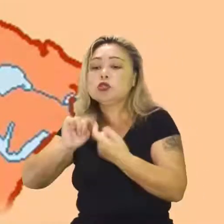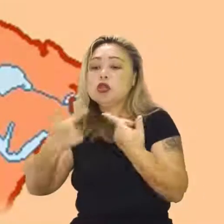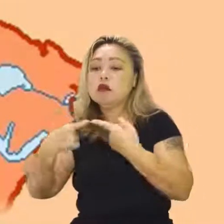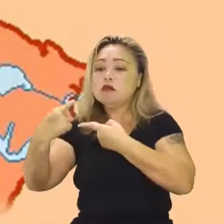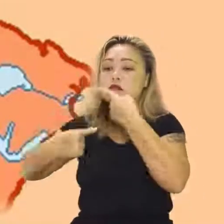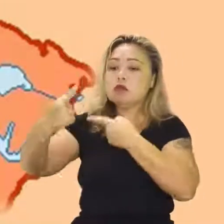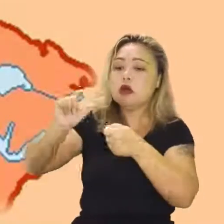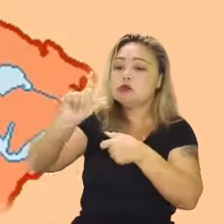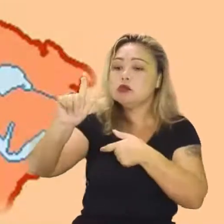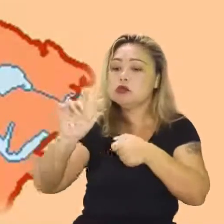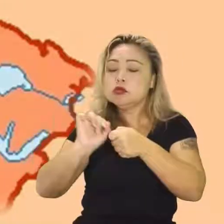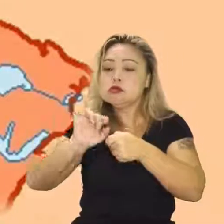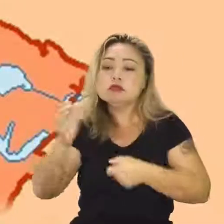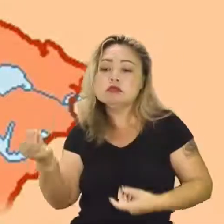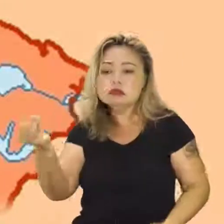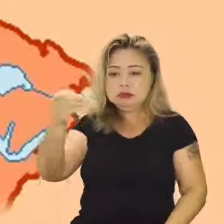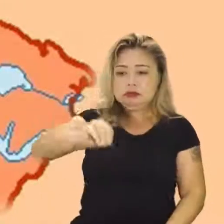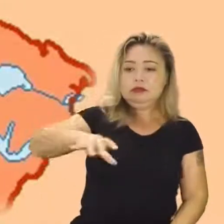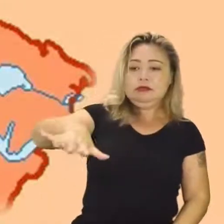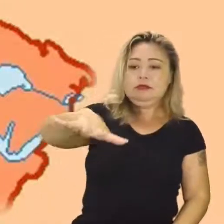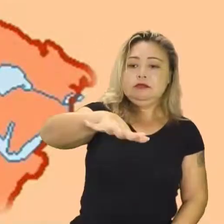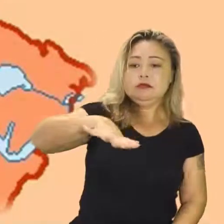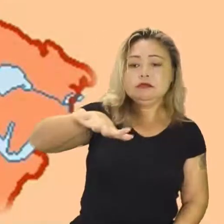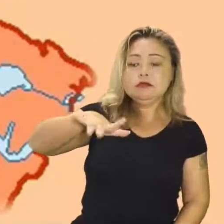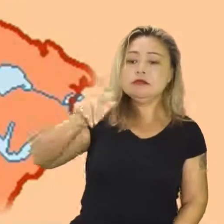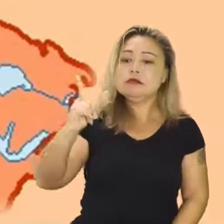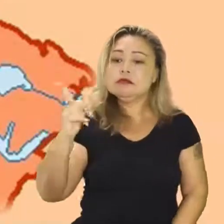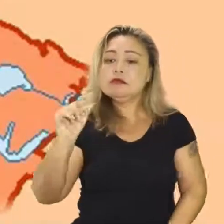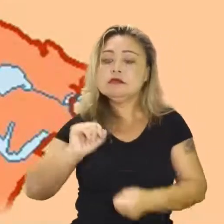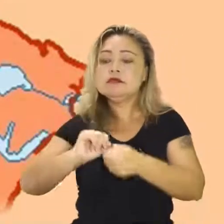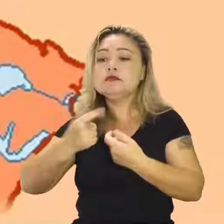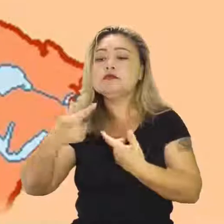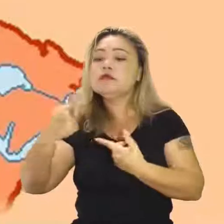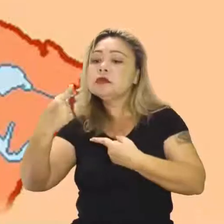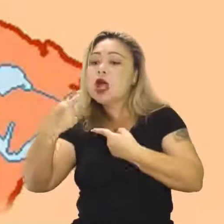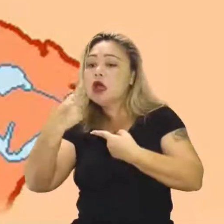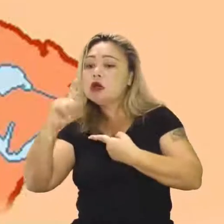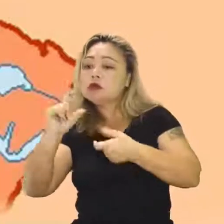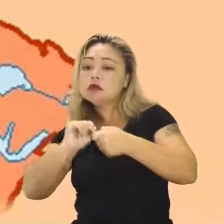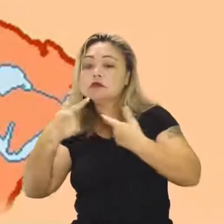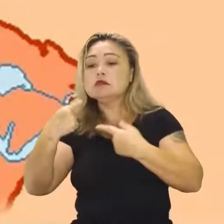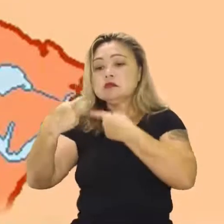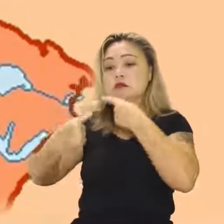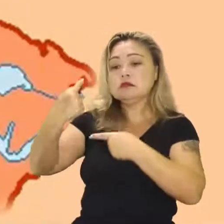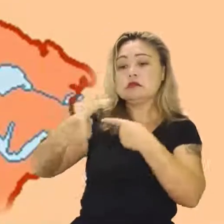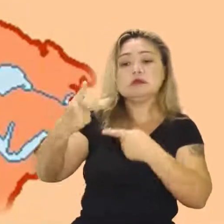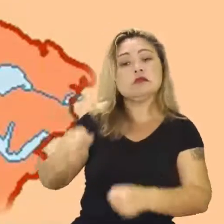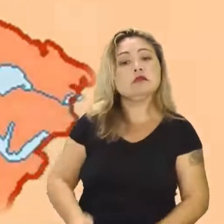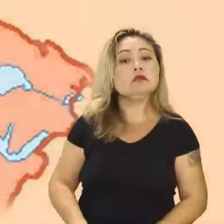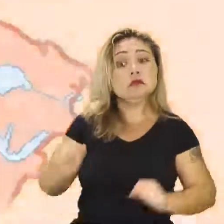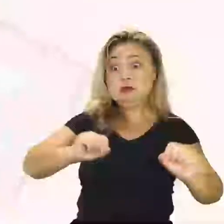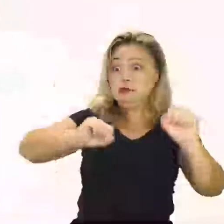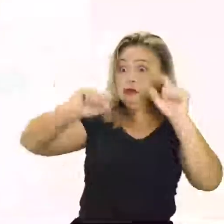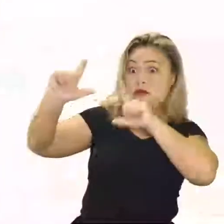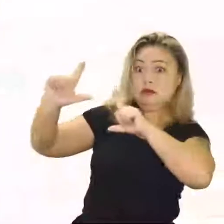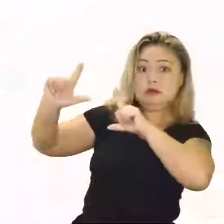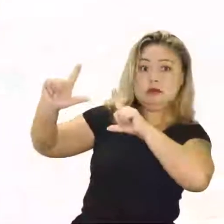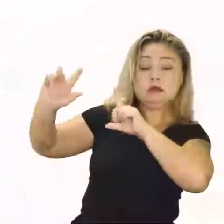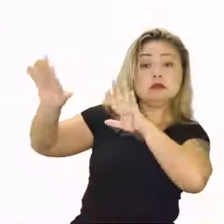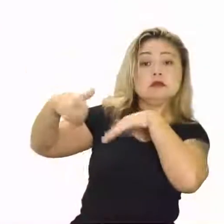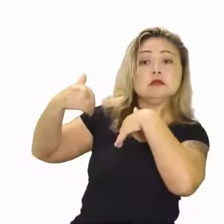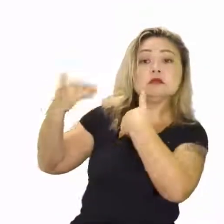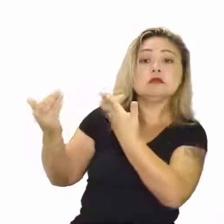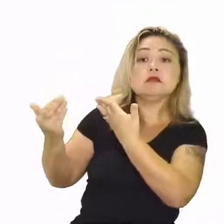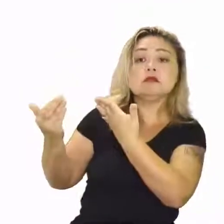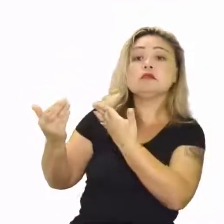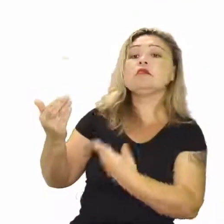trazer geografia aqui para o meio e trazer essa geopolítica. Na tela para vocês aí. Na tela para vocês. Então, nós